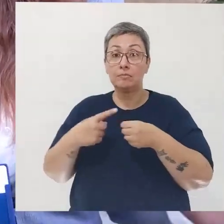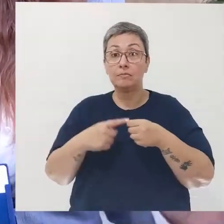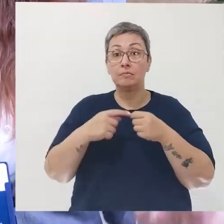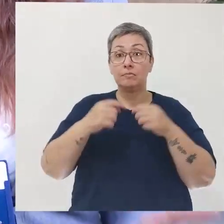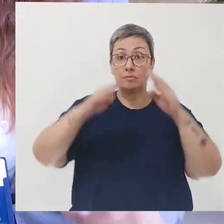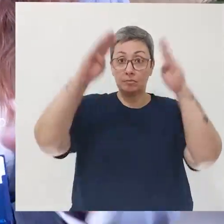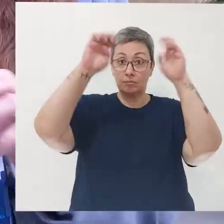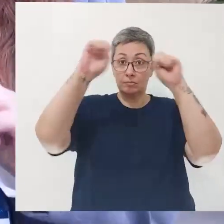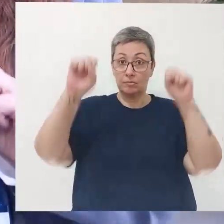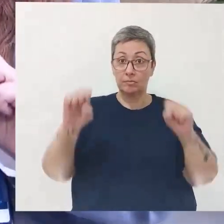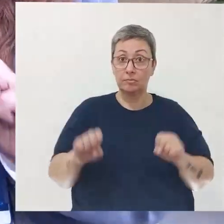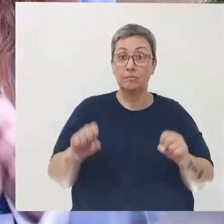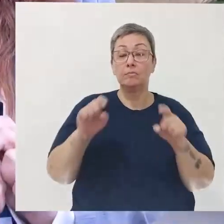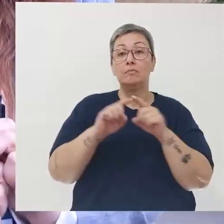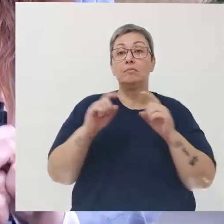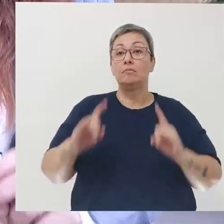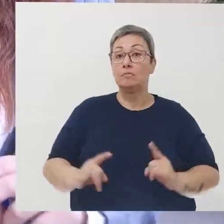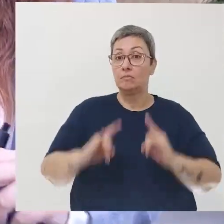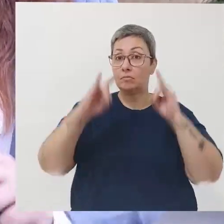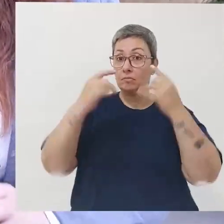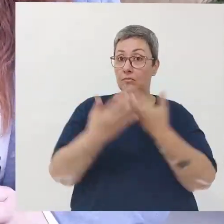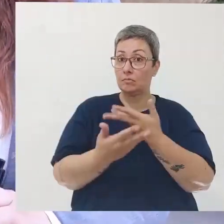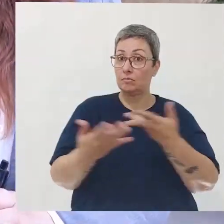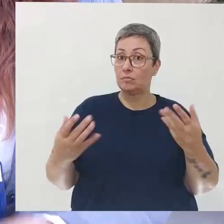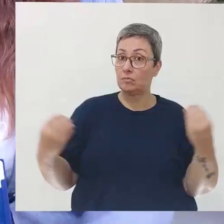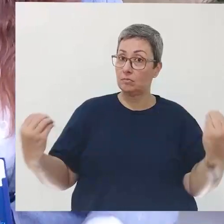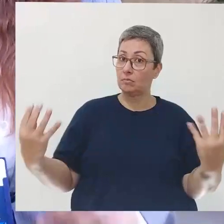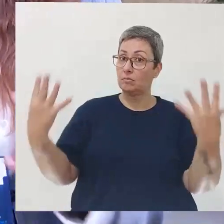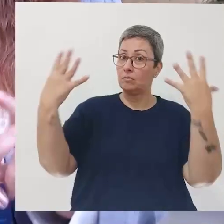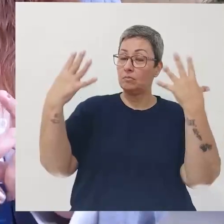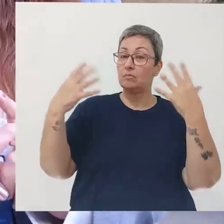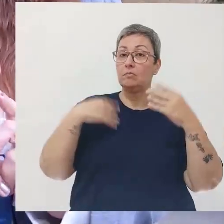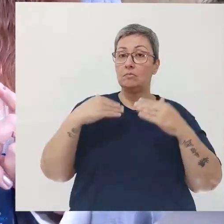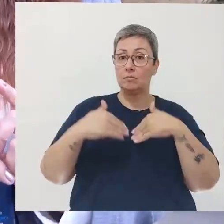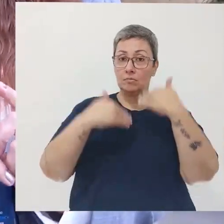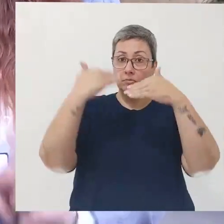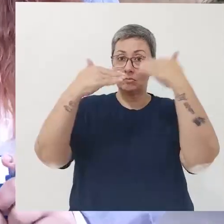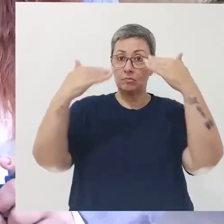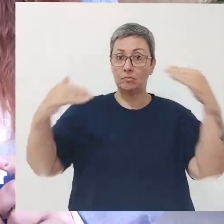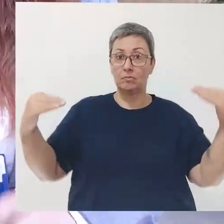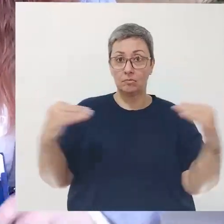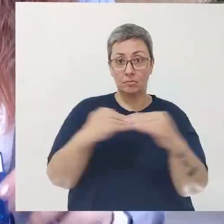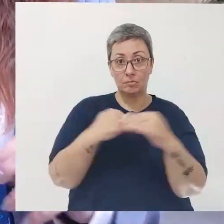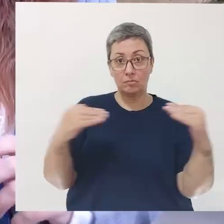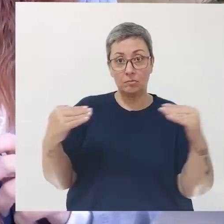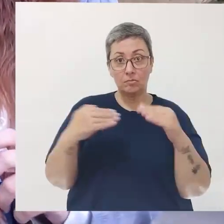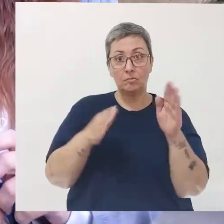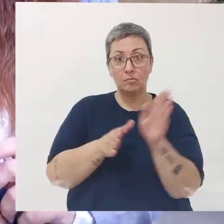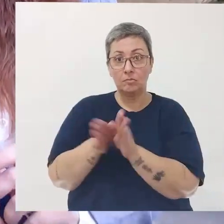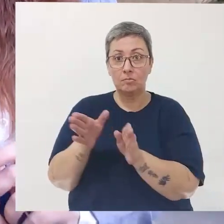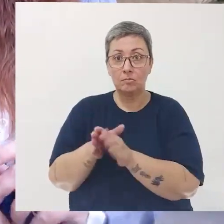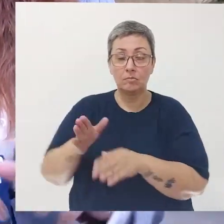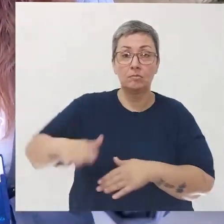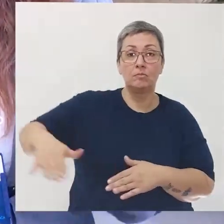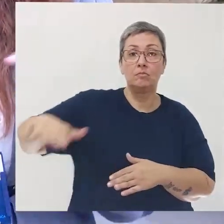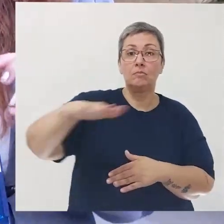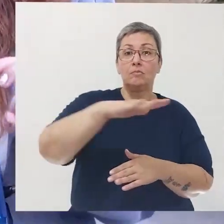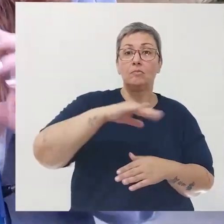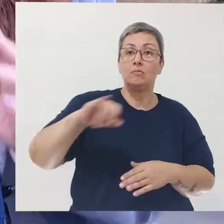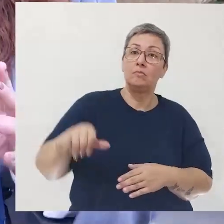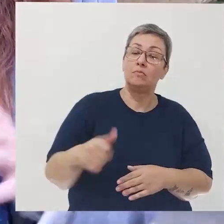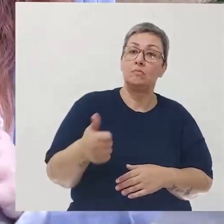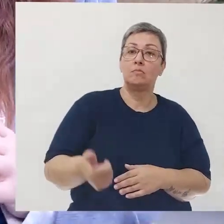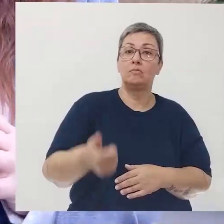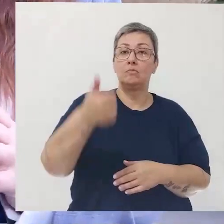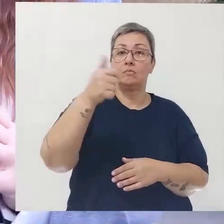valoriza monumentos, prédios e paisagens, facilita a hierarquia viária, orienta percursos e